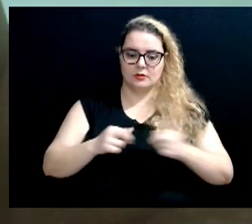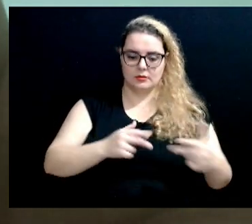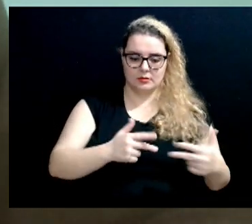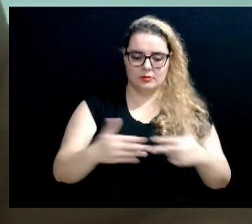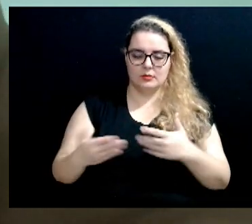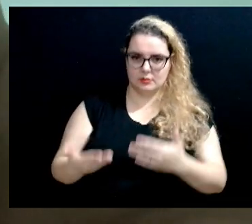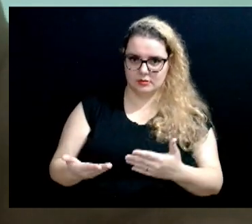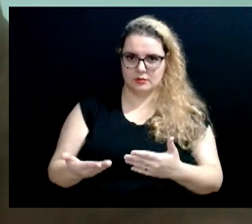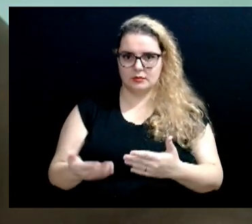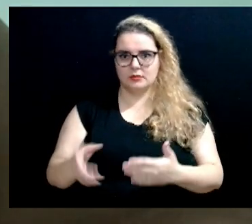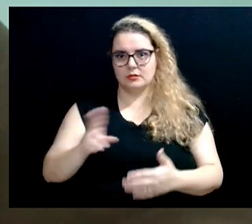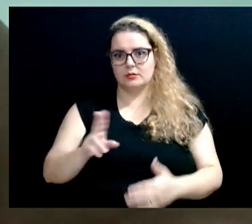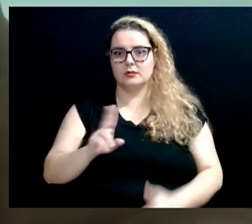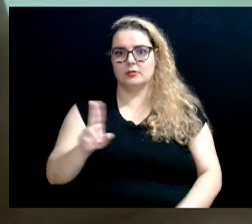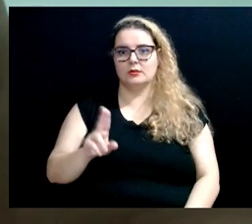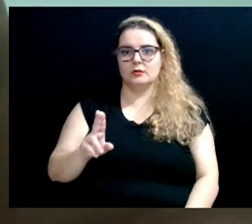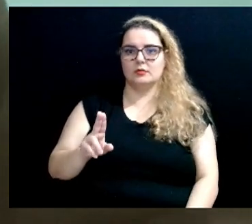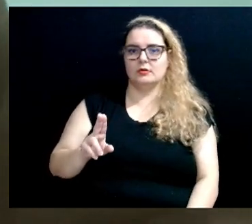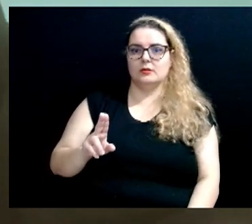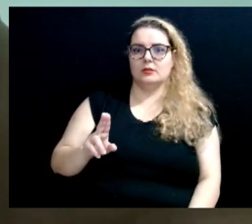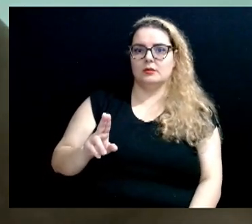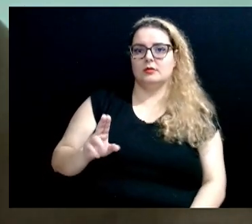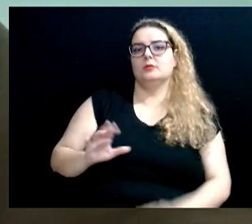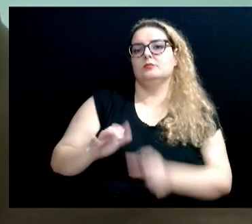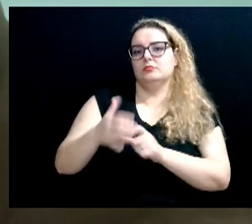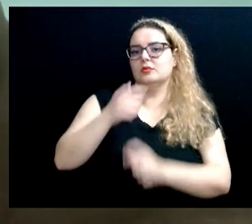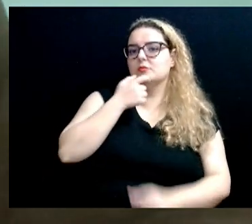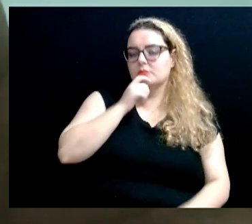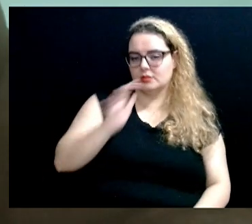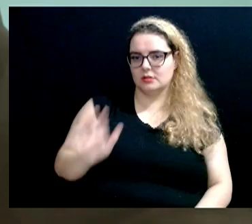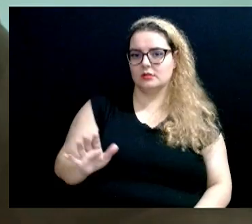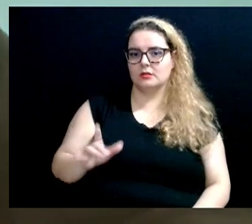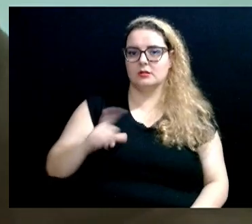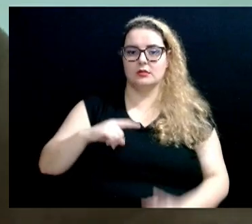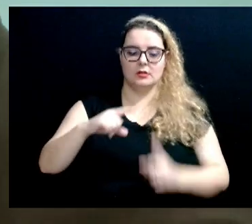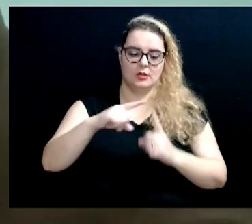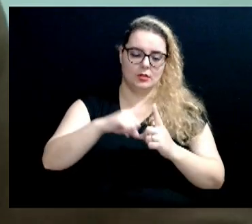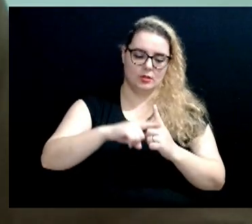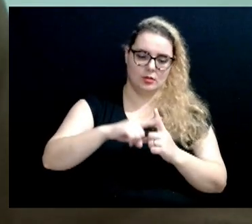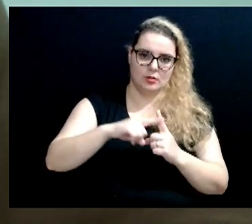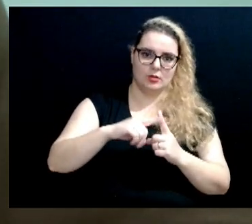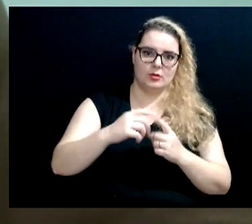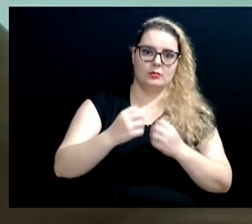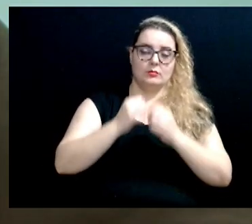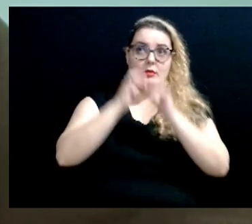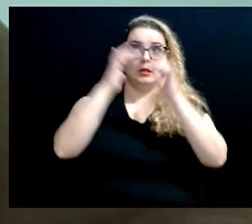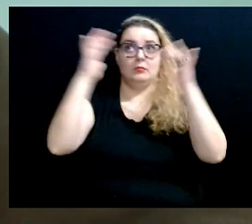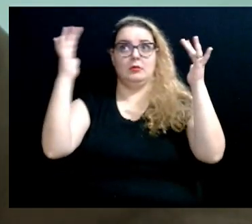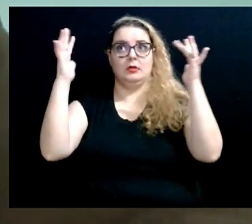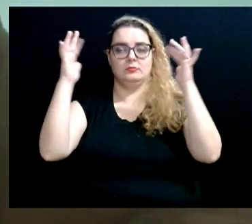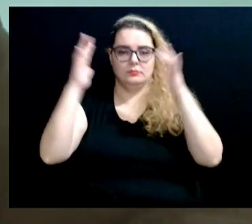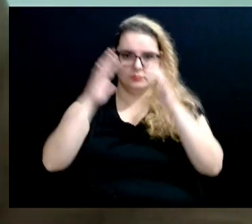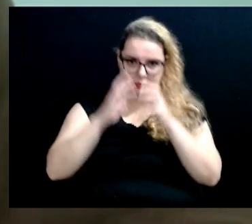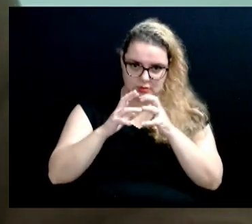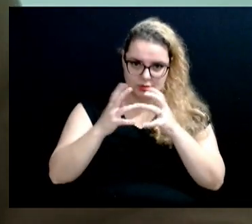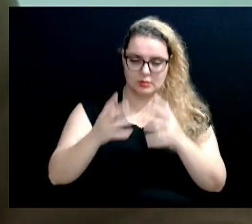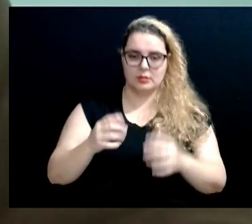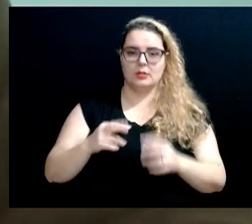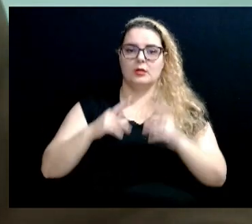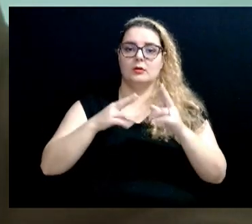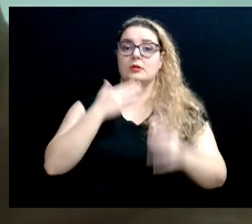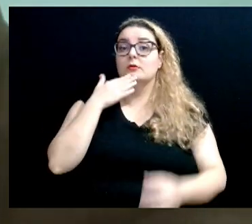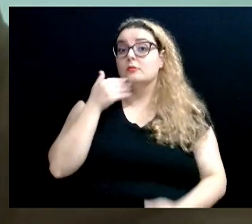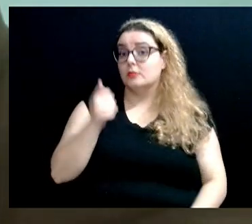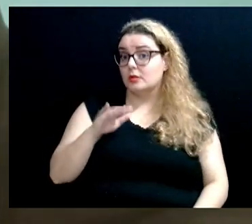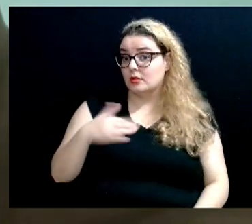nome, chama Zeitgebers, a gente tem a temperatura, a luminosidade. Então, lembra, a gente dorme melhor quando está um pouco mais